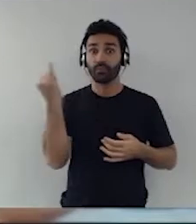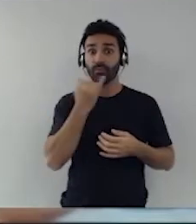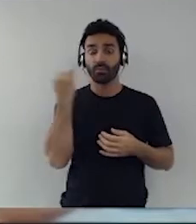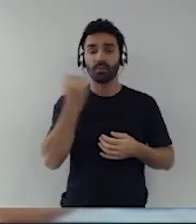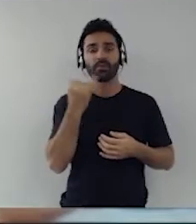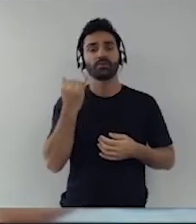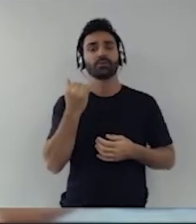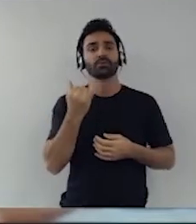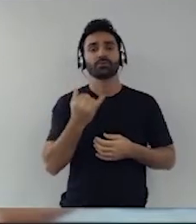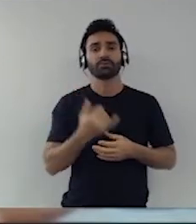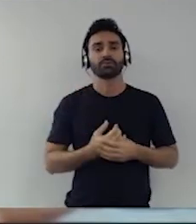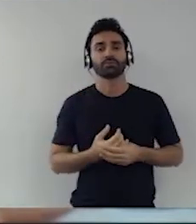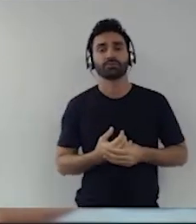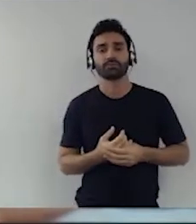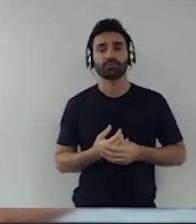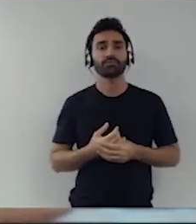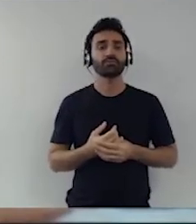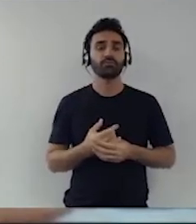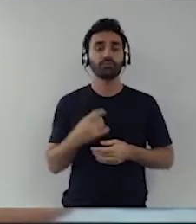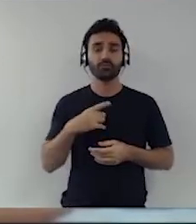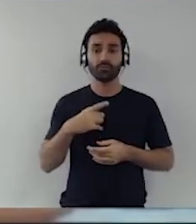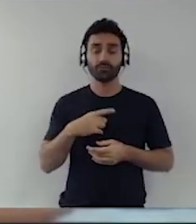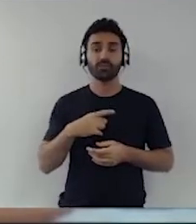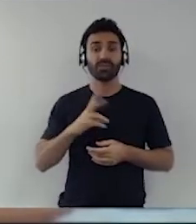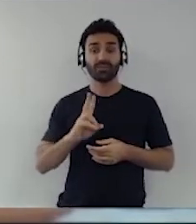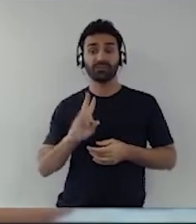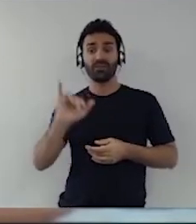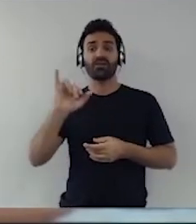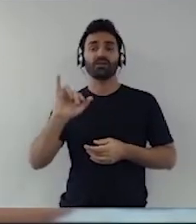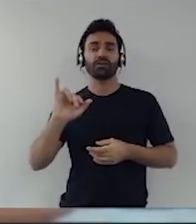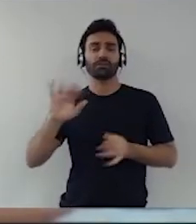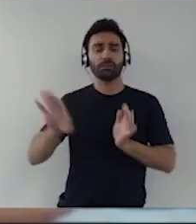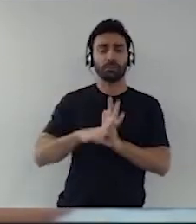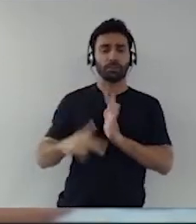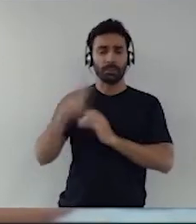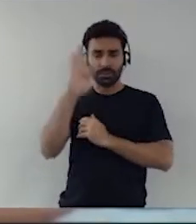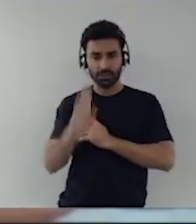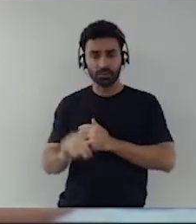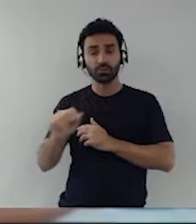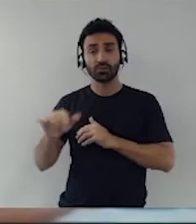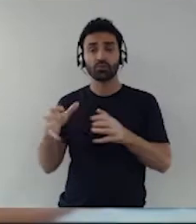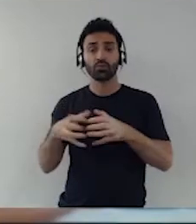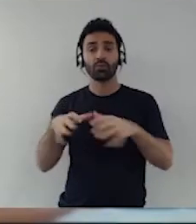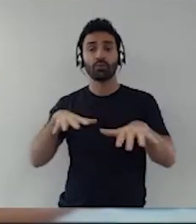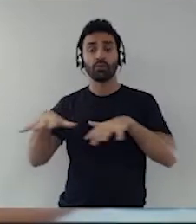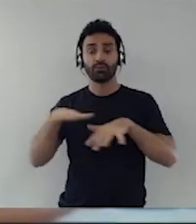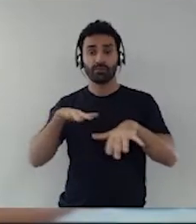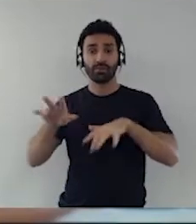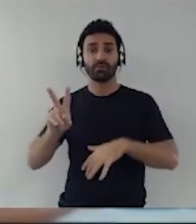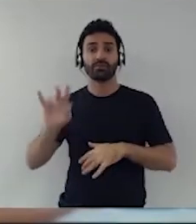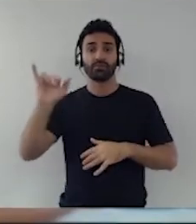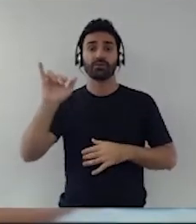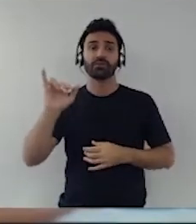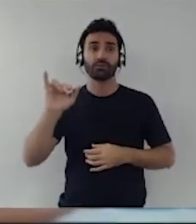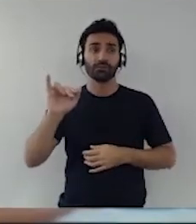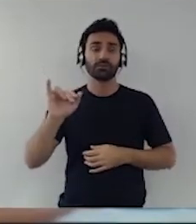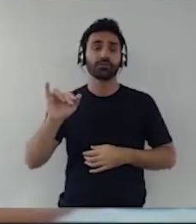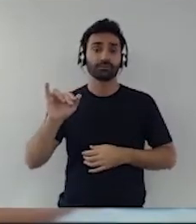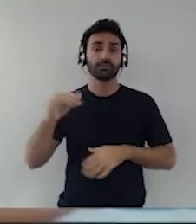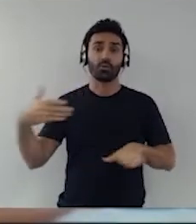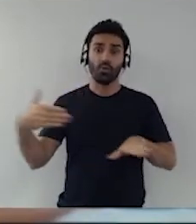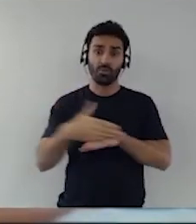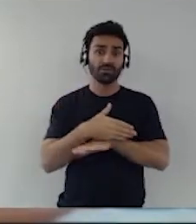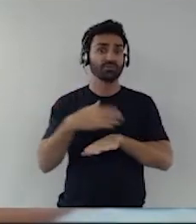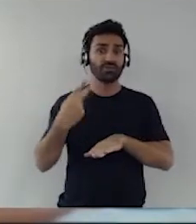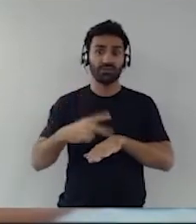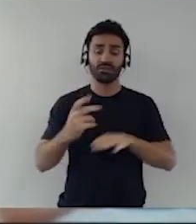há uma demanda aí que vai chegar ao Brasil também, um movimento que vai chegar com força de